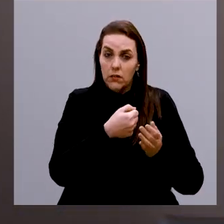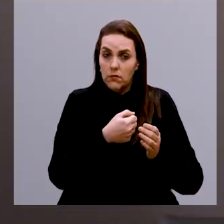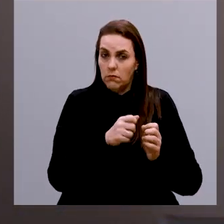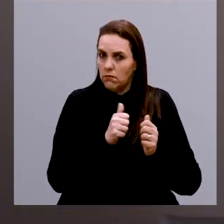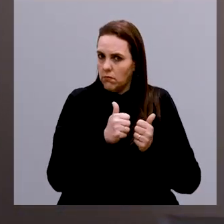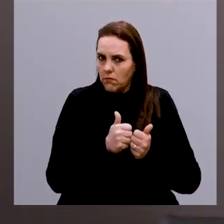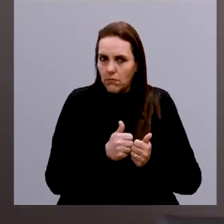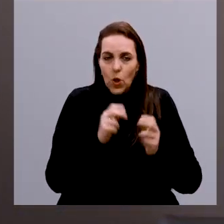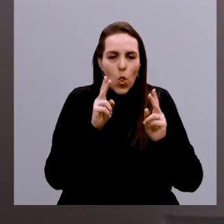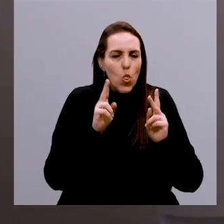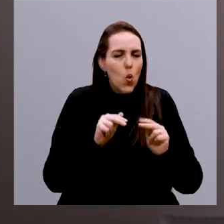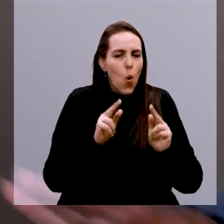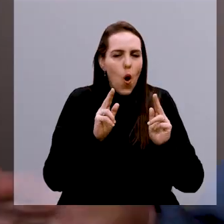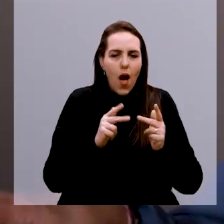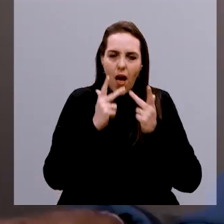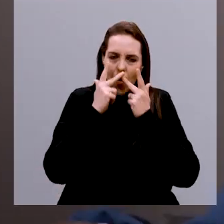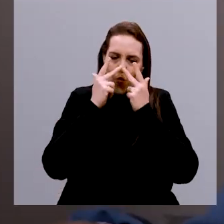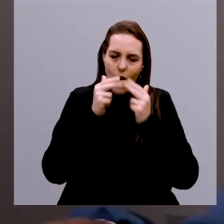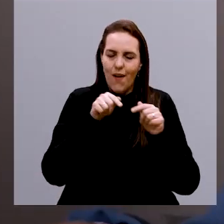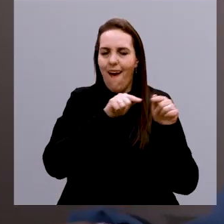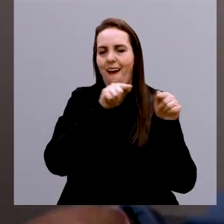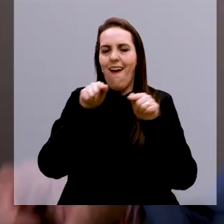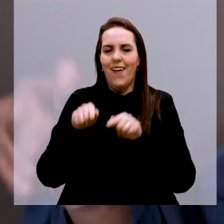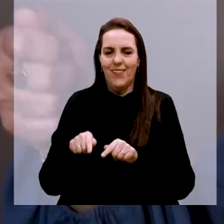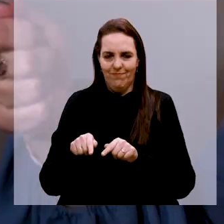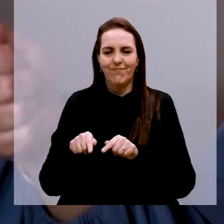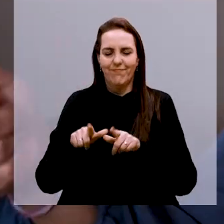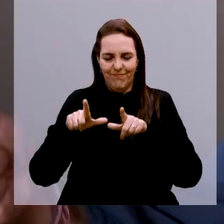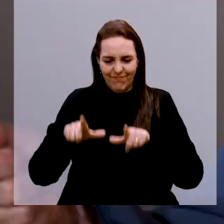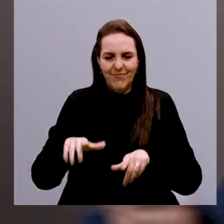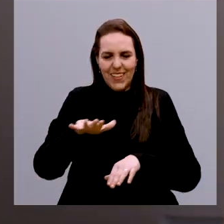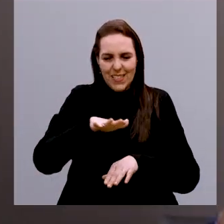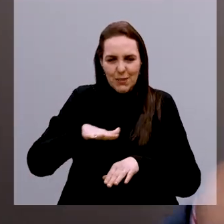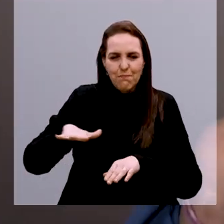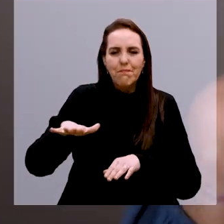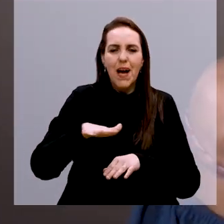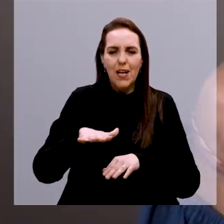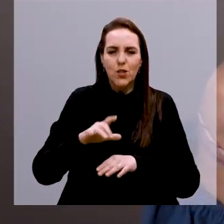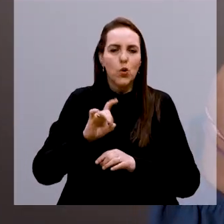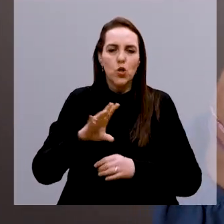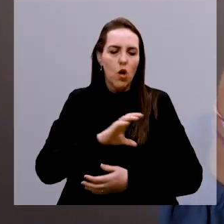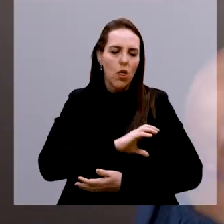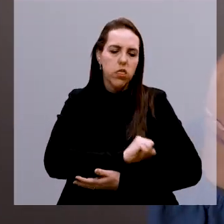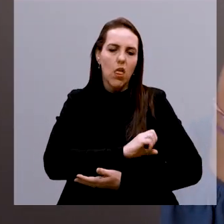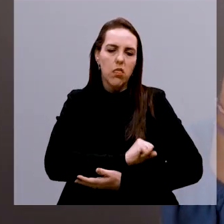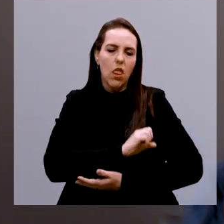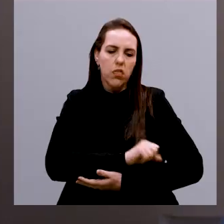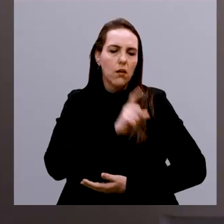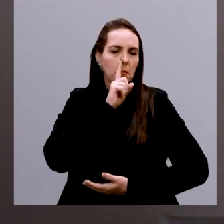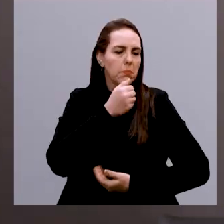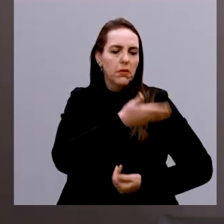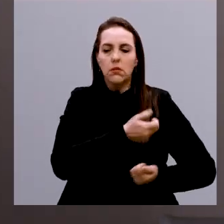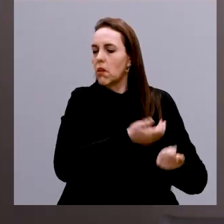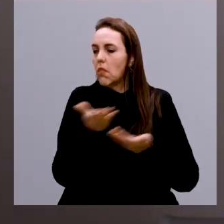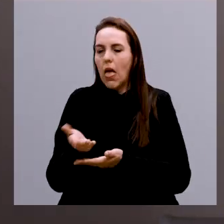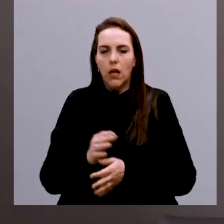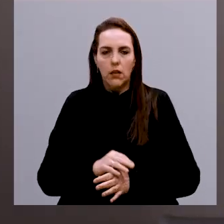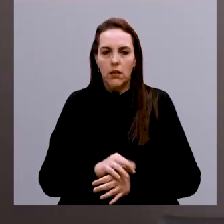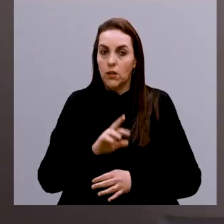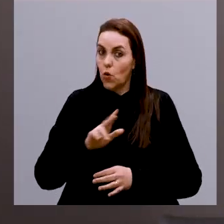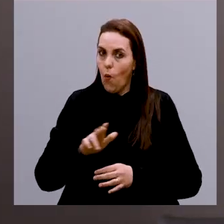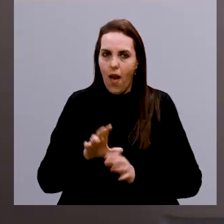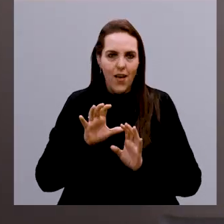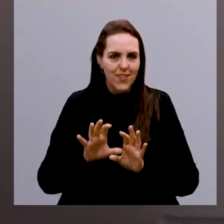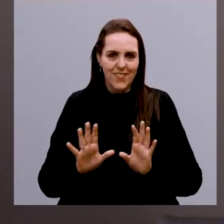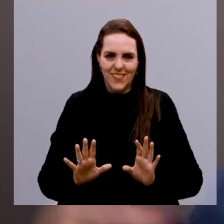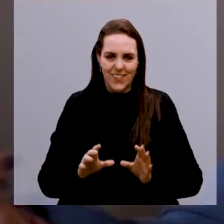geladeira. Nunca vai ser a mesma coisa do que ela vem fazer aqui, do que ela ter esse espaço, porque não é retirar o leite dessa mãe e dá para o